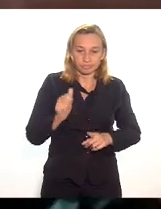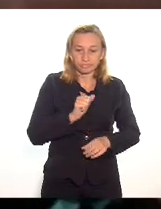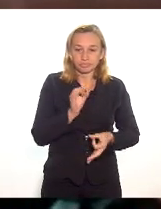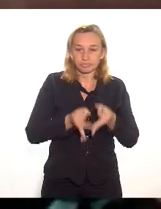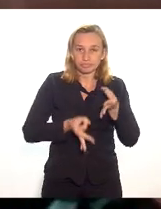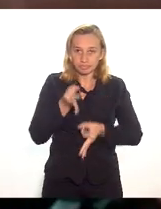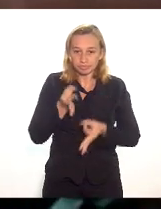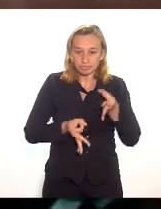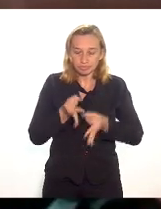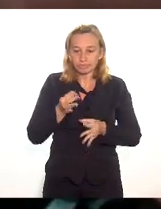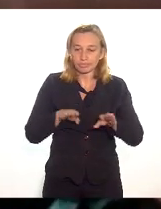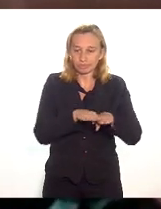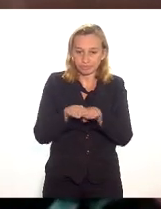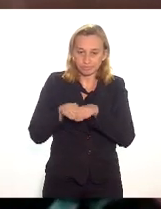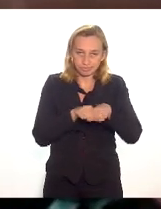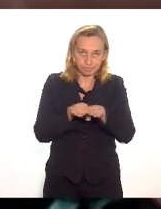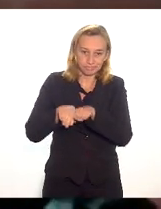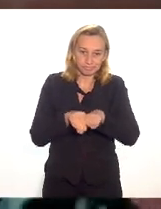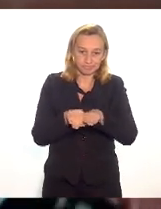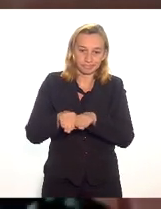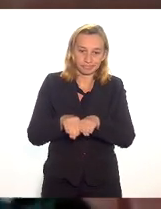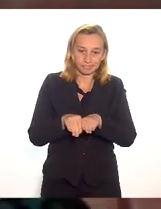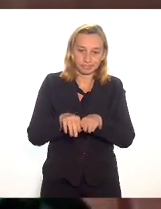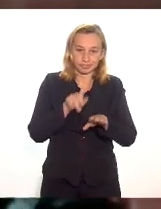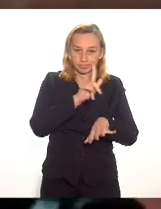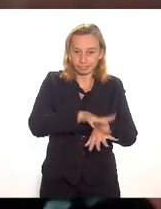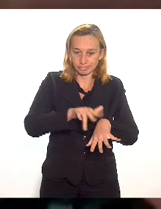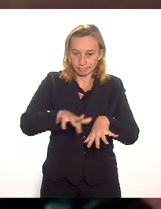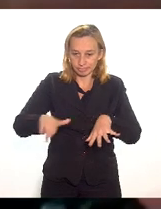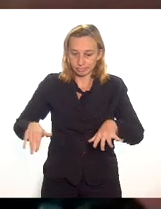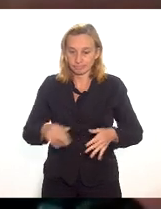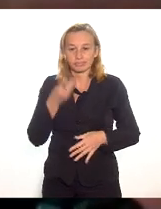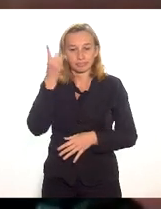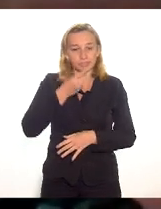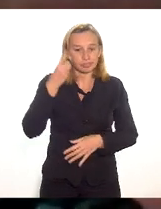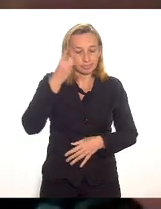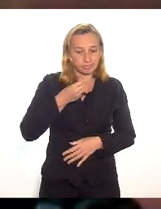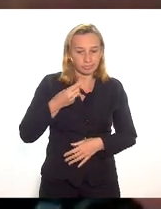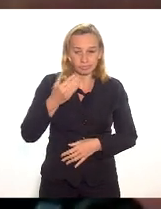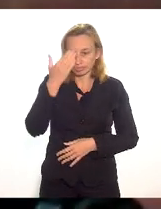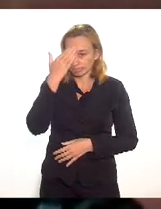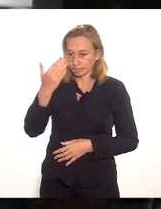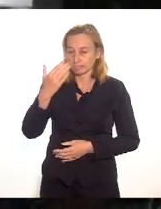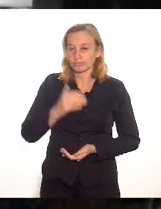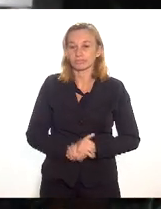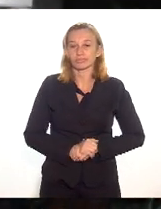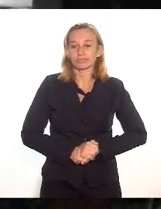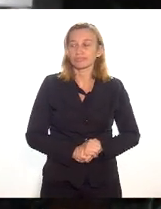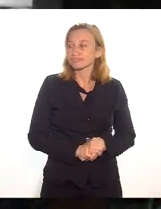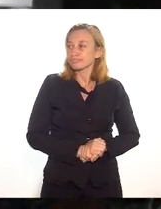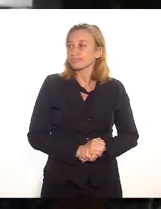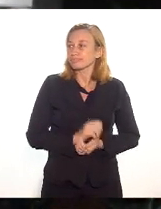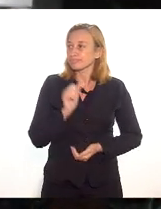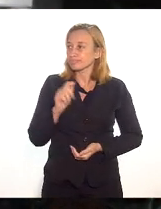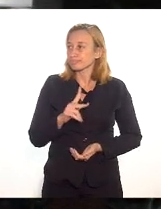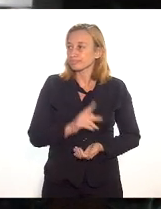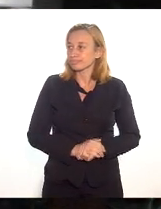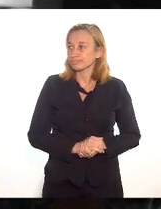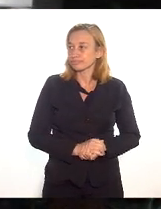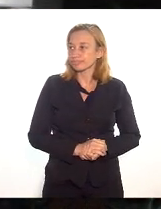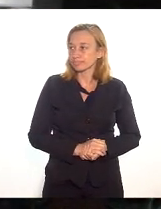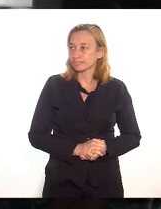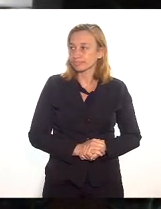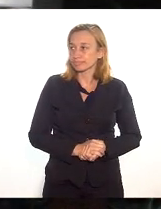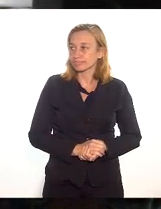justiça, igualdade e diversidade. Deputado Carlos Mink, muito obrigada. Ok. Com a